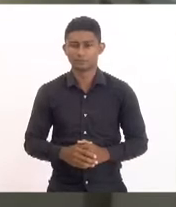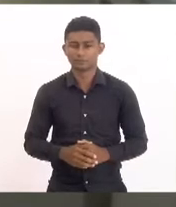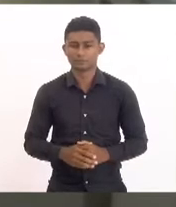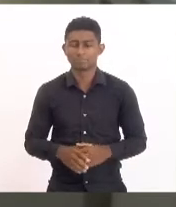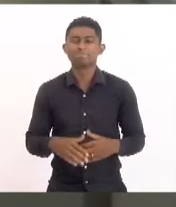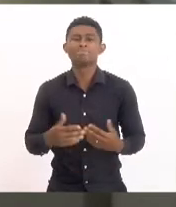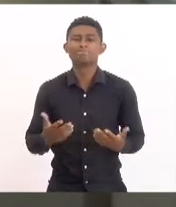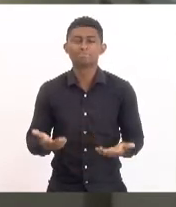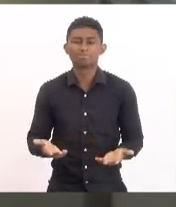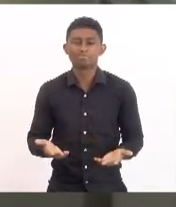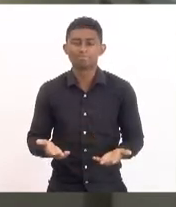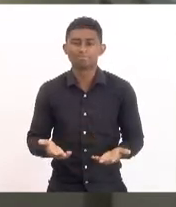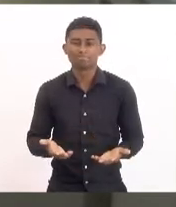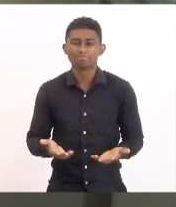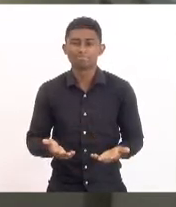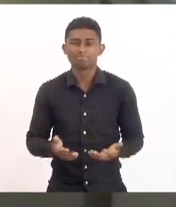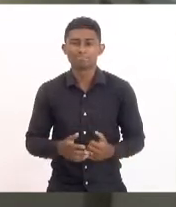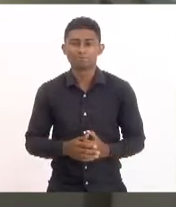legislar